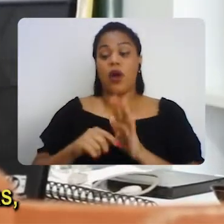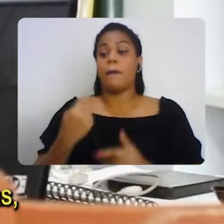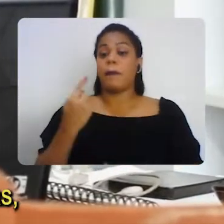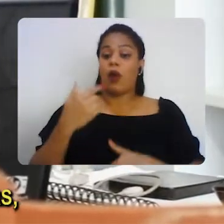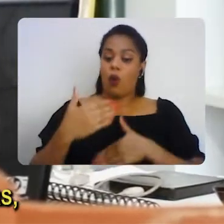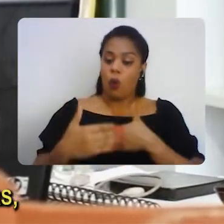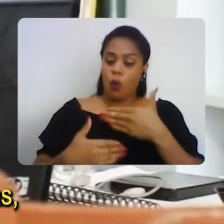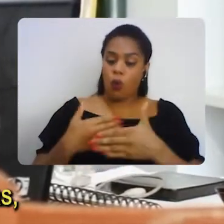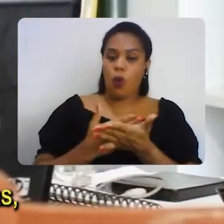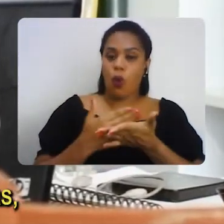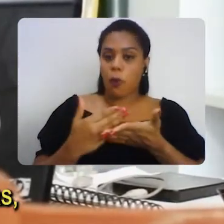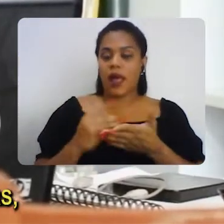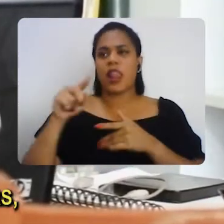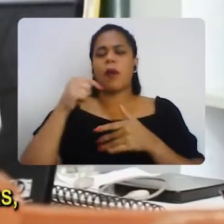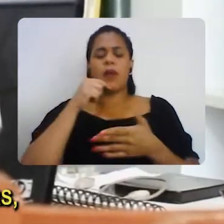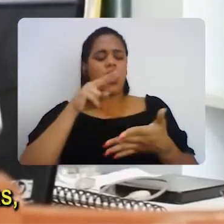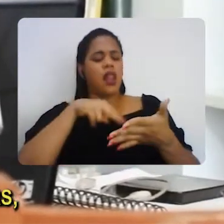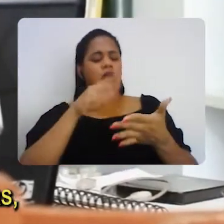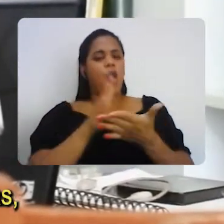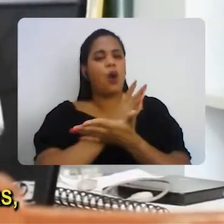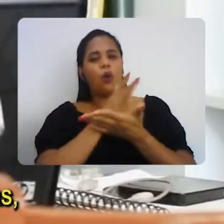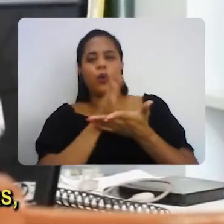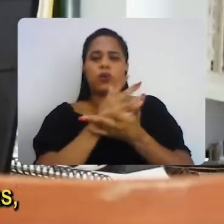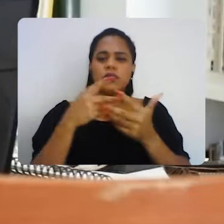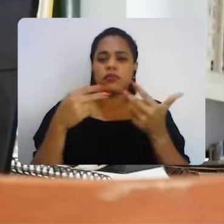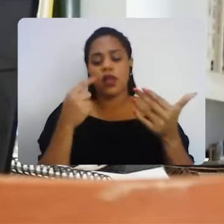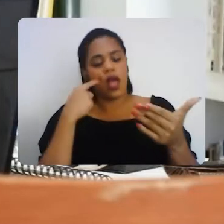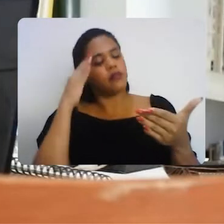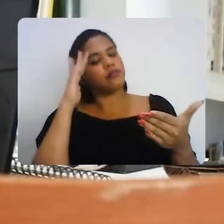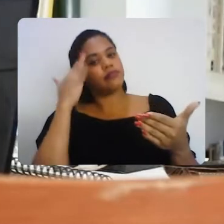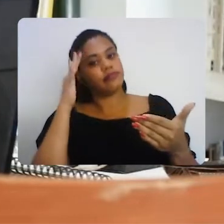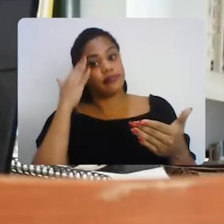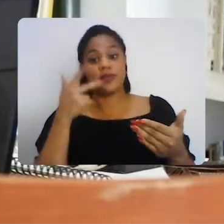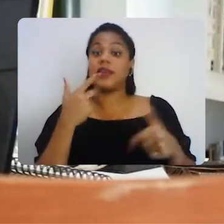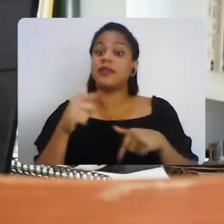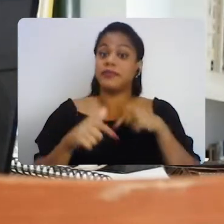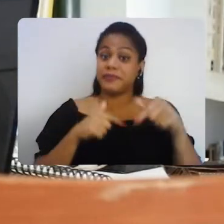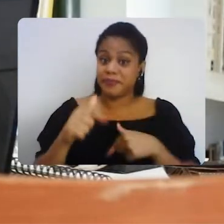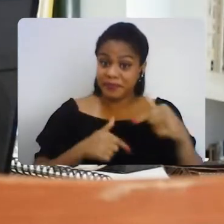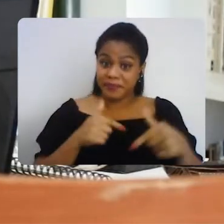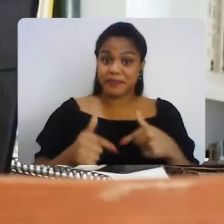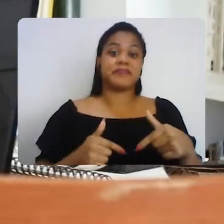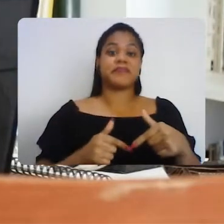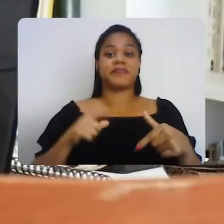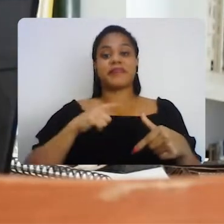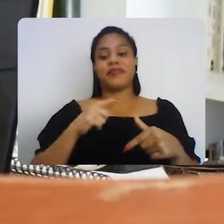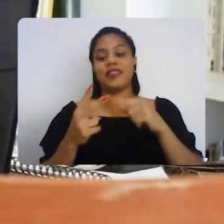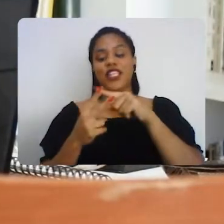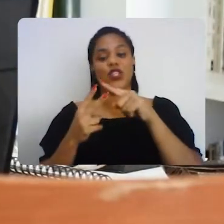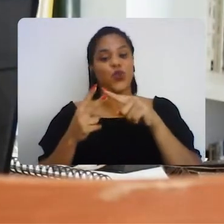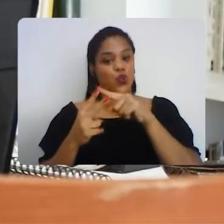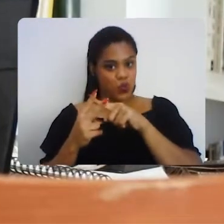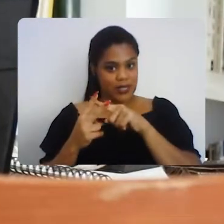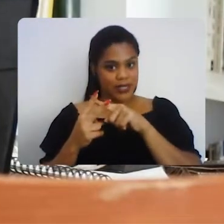processo iniciado foi que ela começou a ler algumas cenas. Então, esse foi um trabalho que foi feito